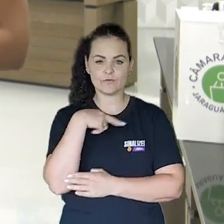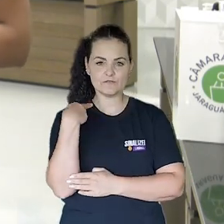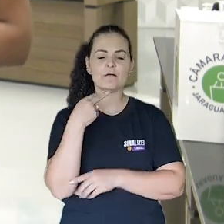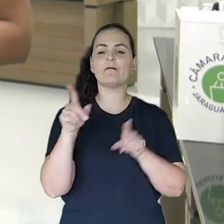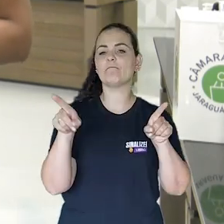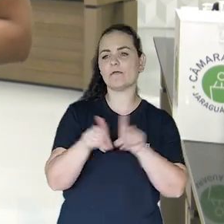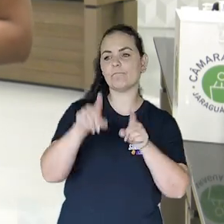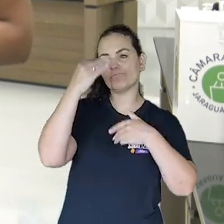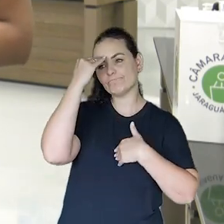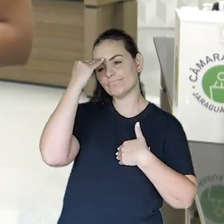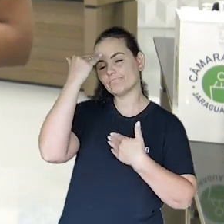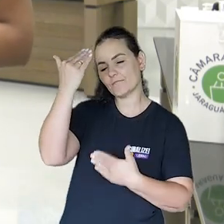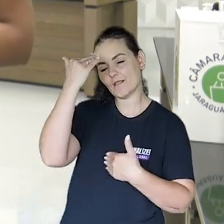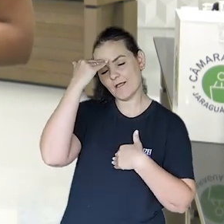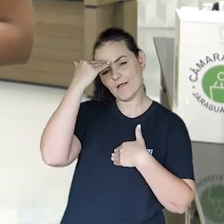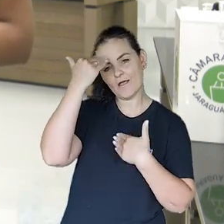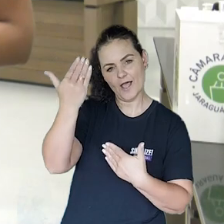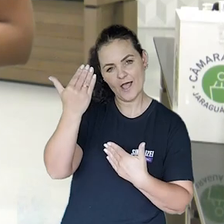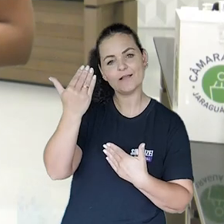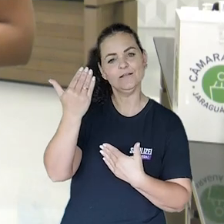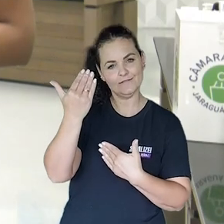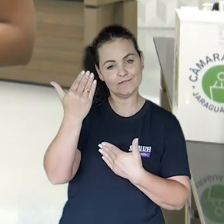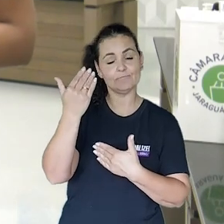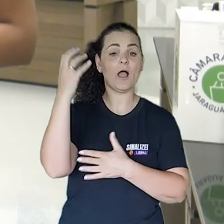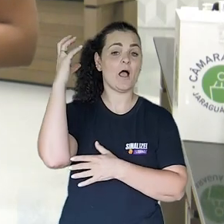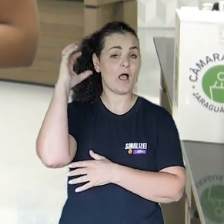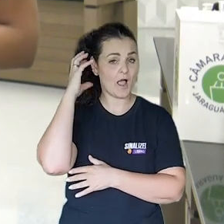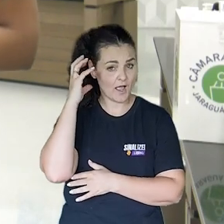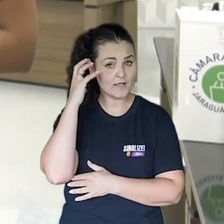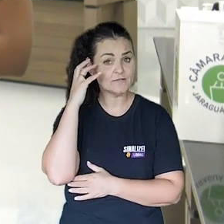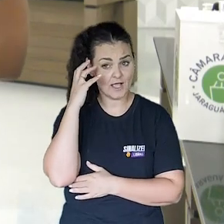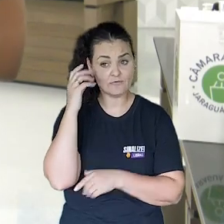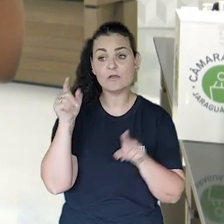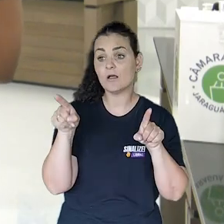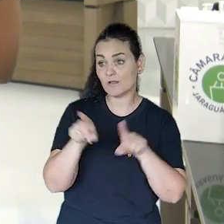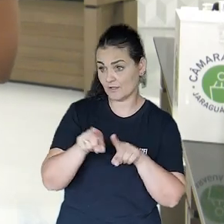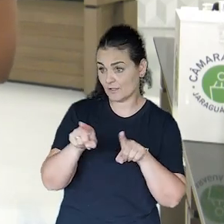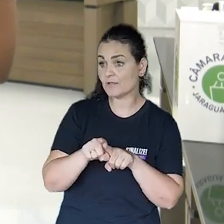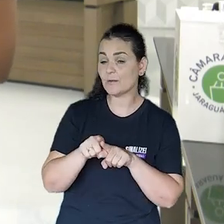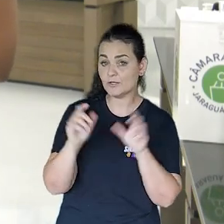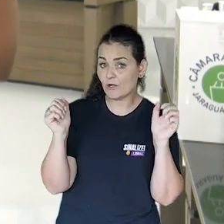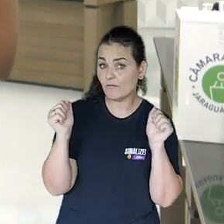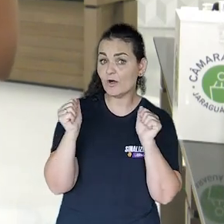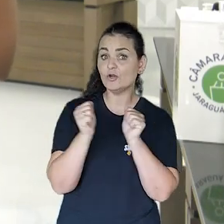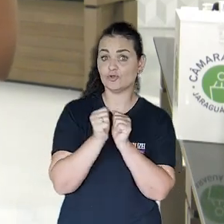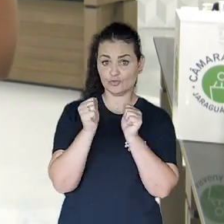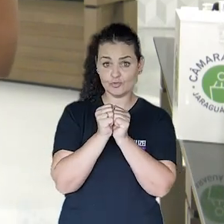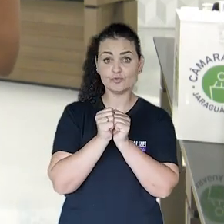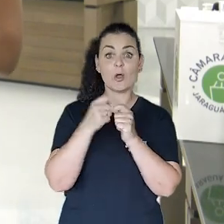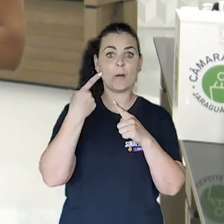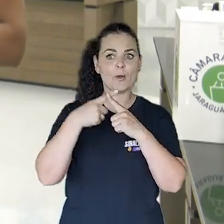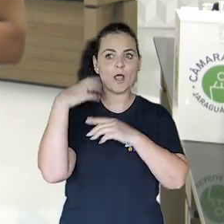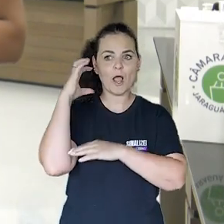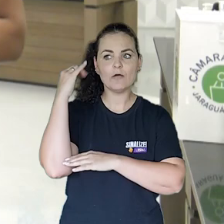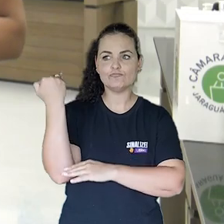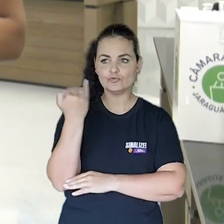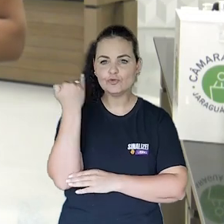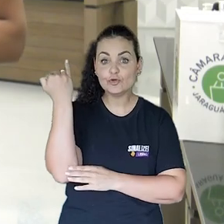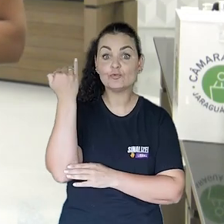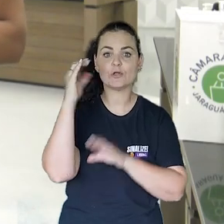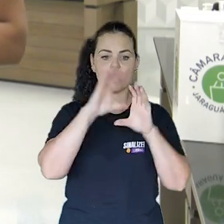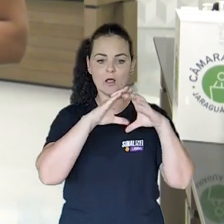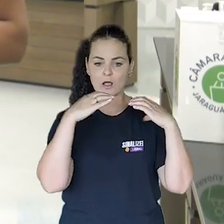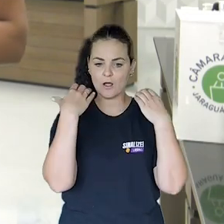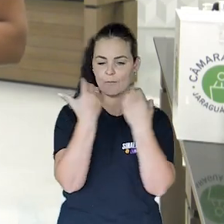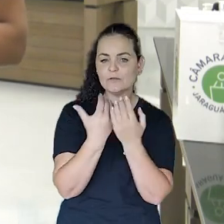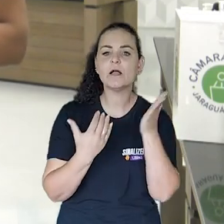né, André? E que foi bem importante também para que a comunidade pudesse saber um pouquinho mais sobre as atividades do vereador Mirim. Isso mesmo, foi um